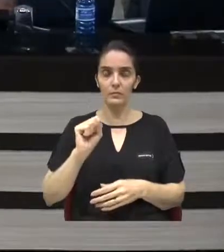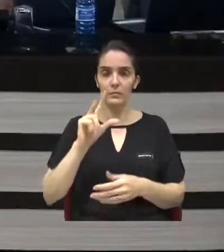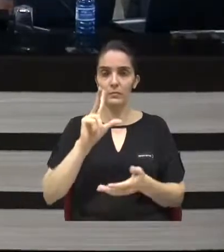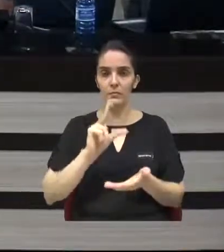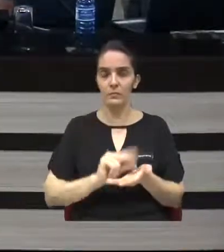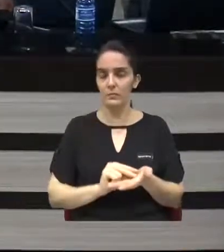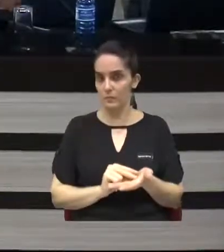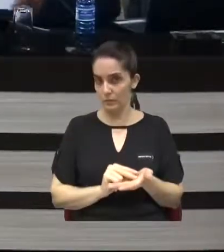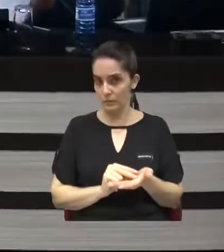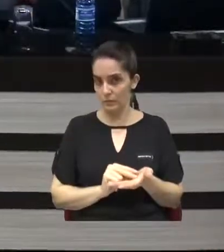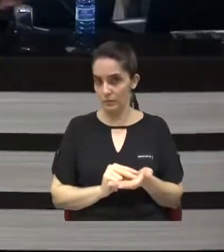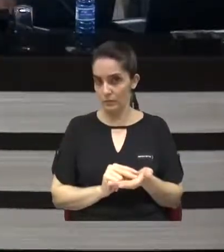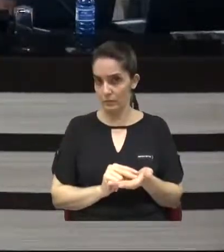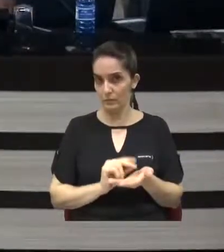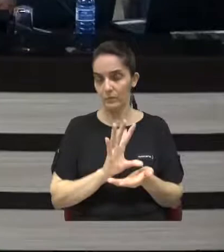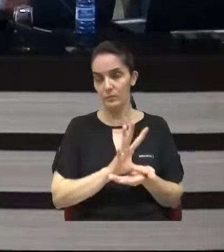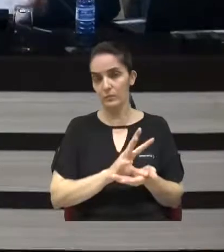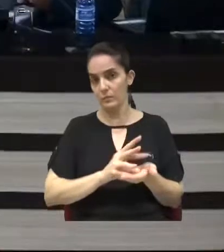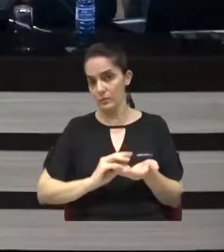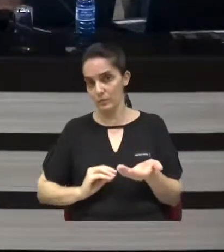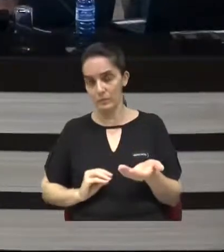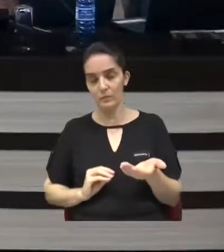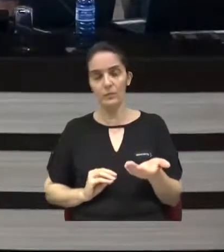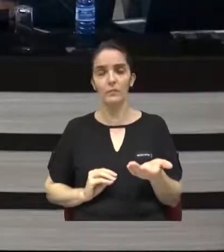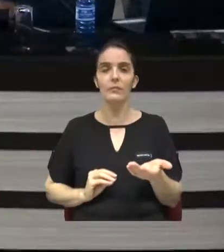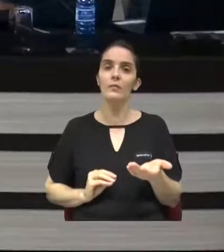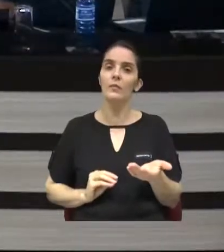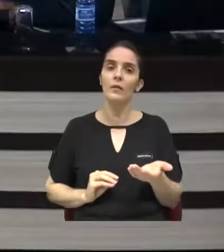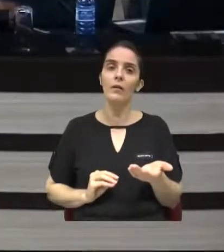Segue a cópia